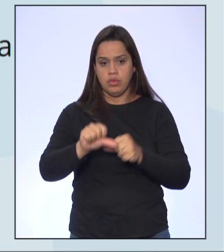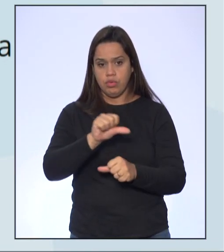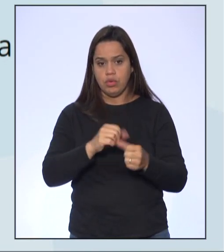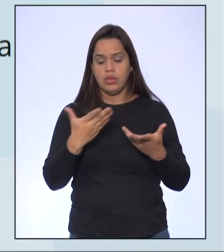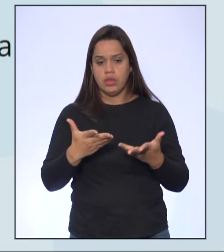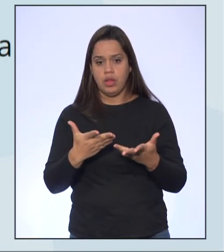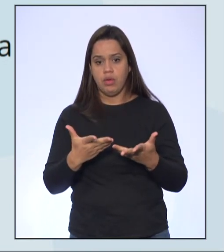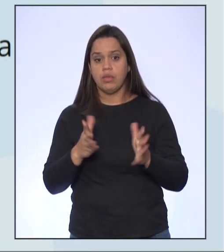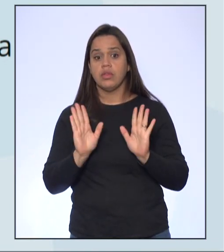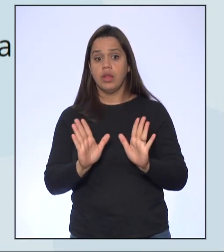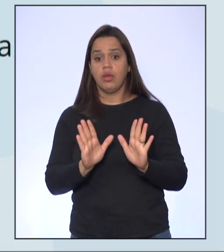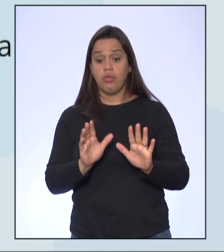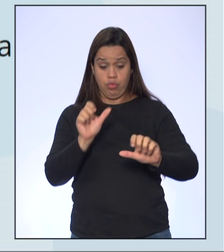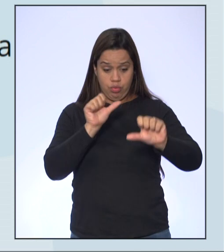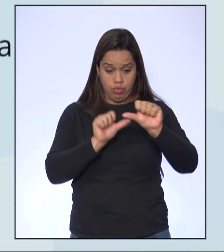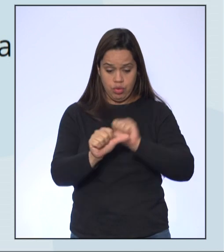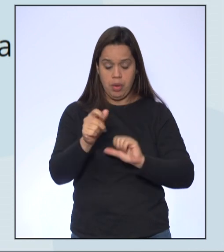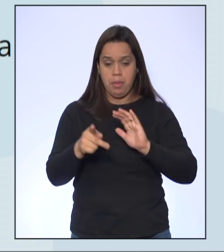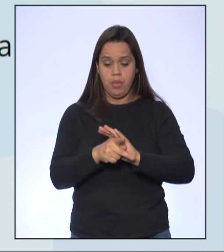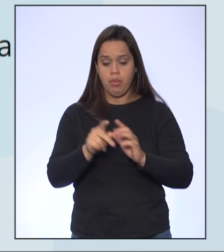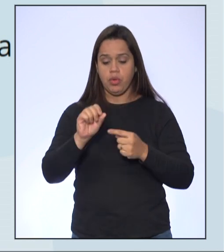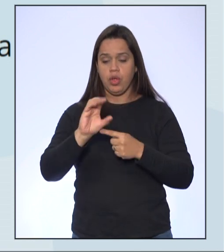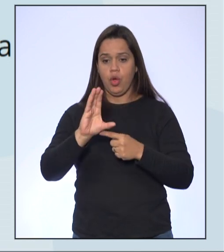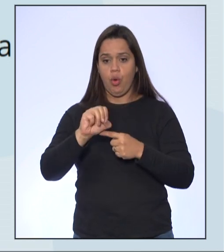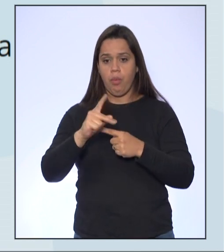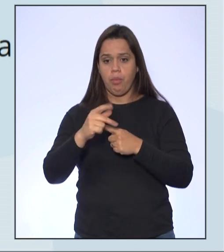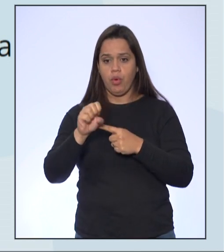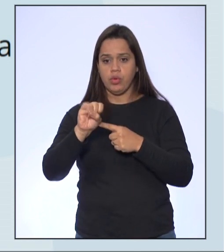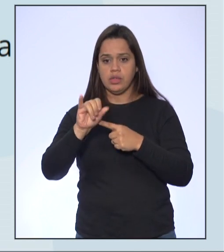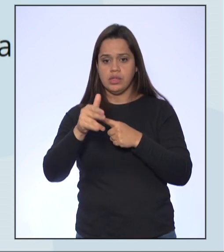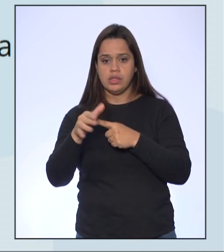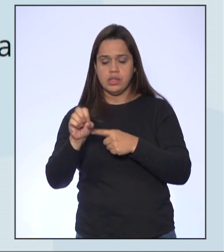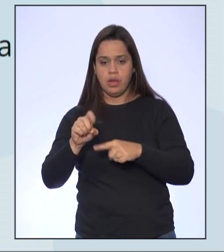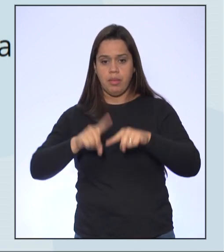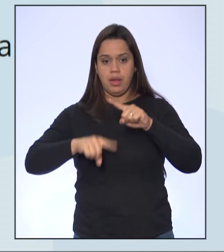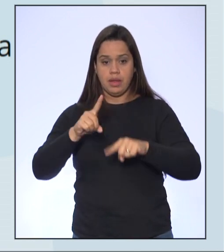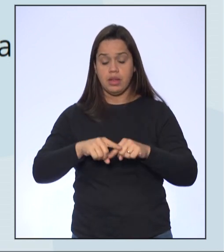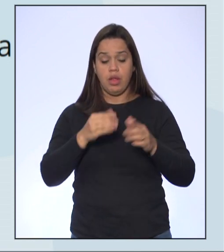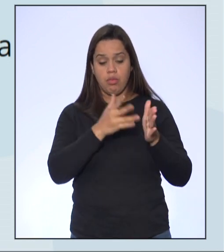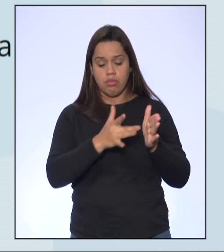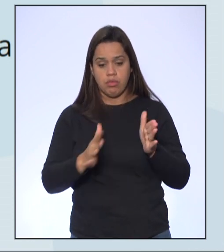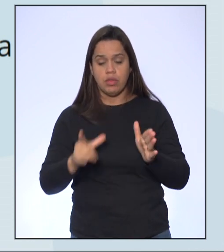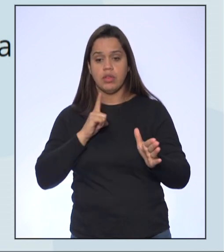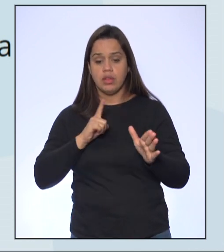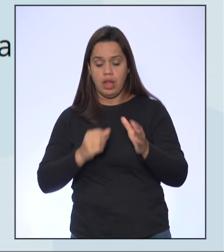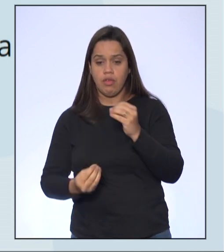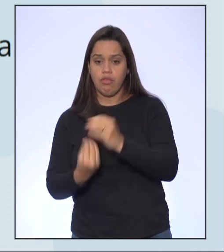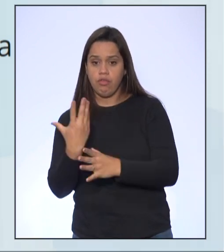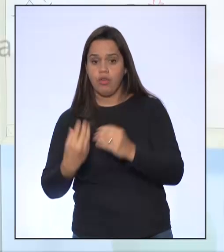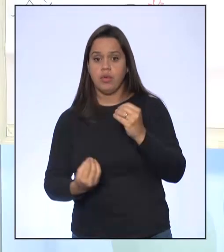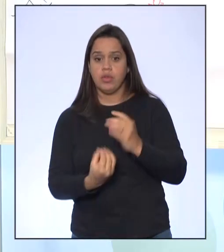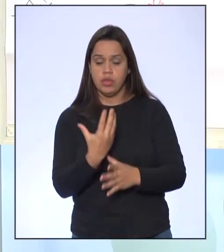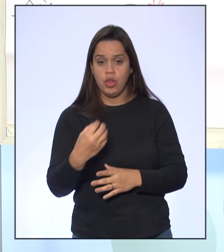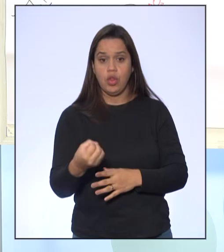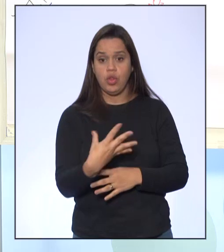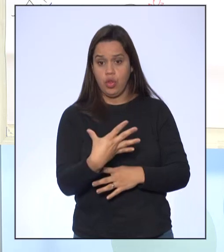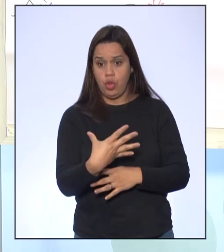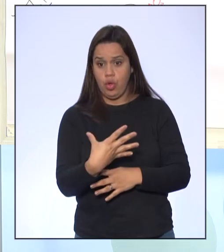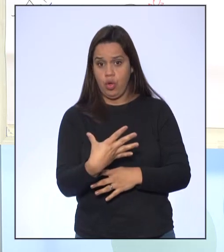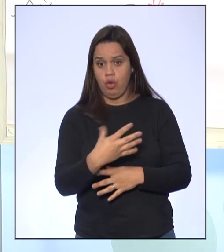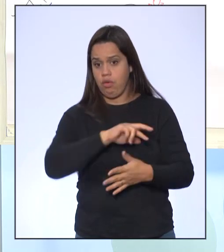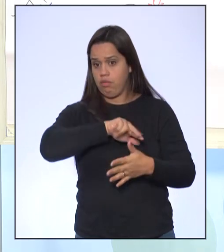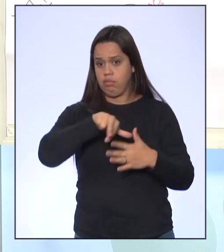ocorre a transformação da composição química da matéria. Durante a reação química, ocorre a formação de nova ou